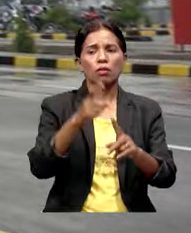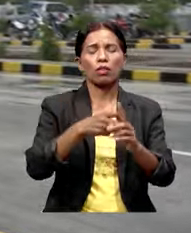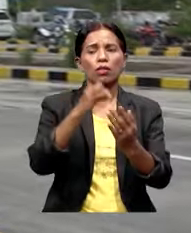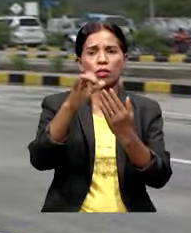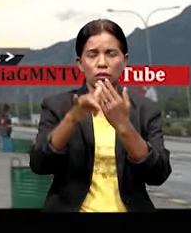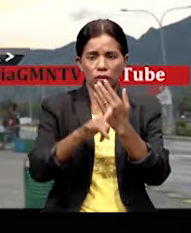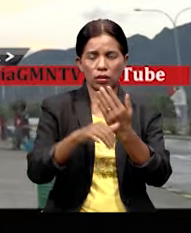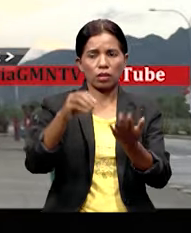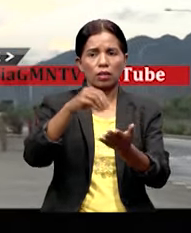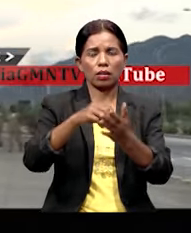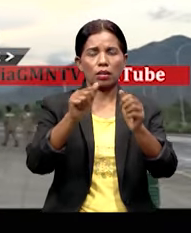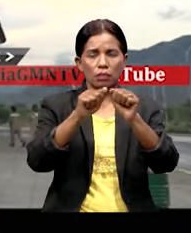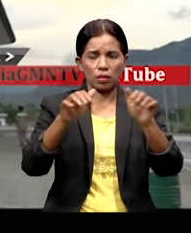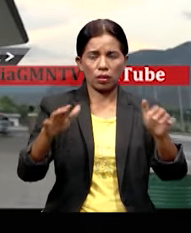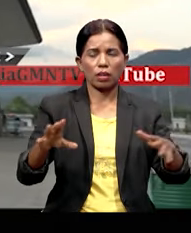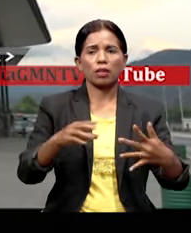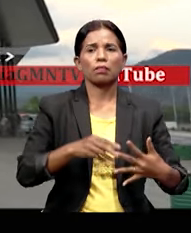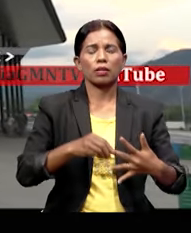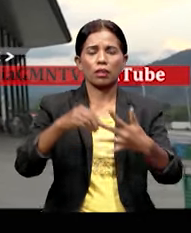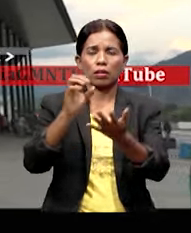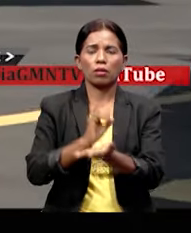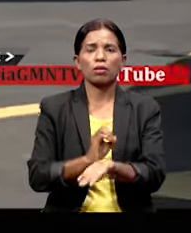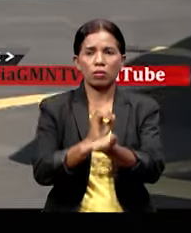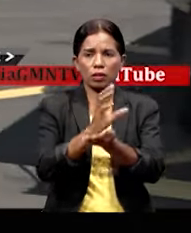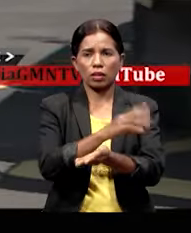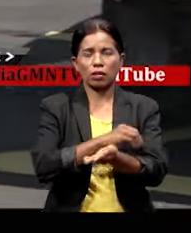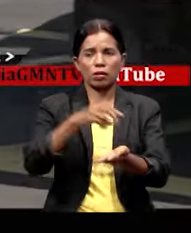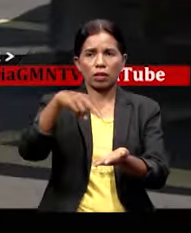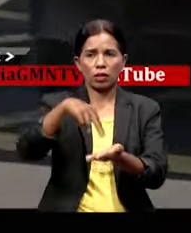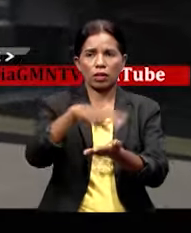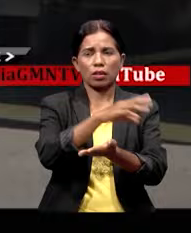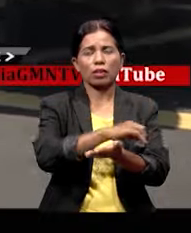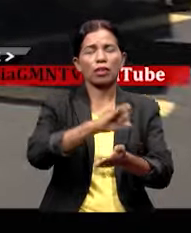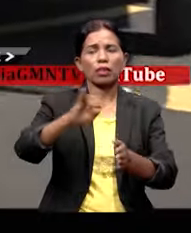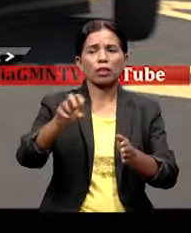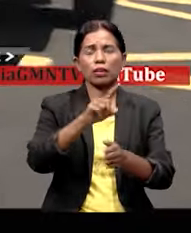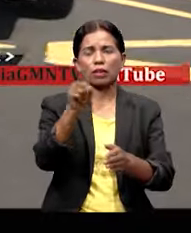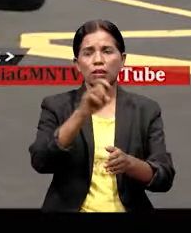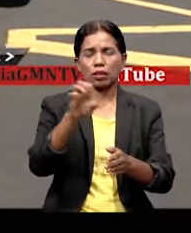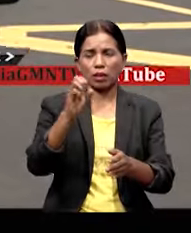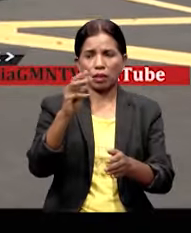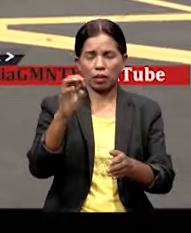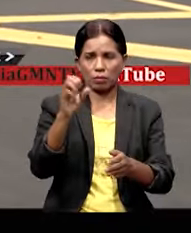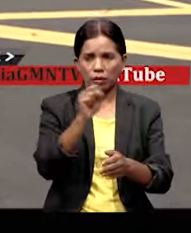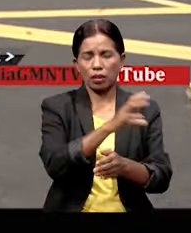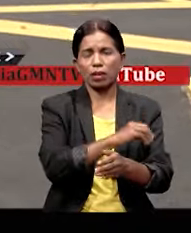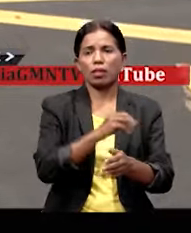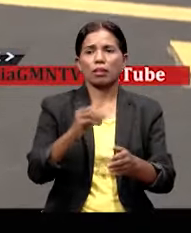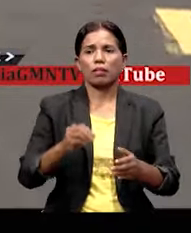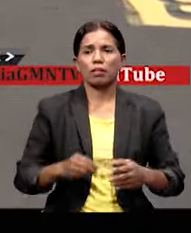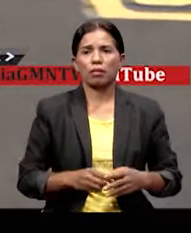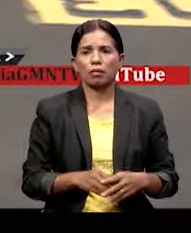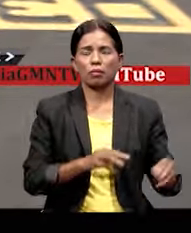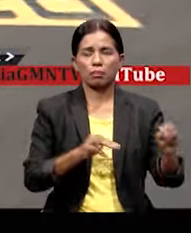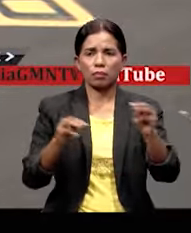cria região administrativa especial Oikusi Ambenu, no estabelecimento zona especial economia social mercado, no alteração